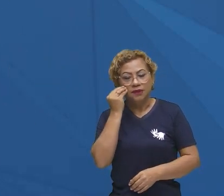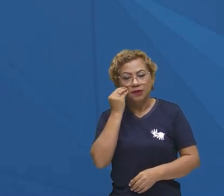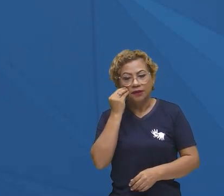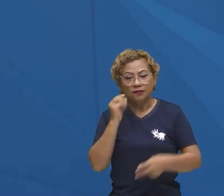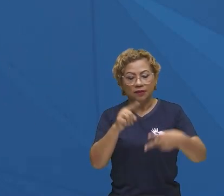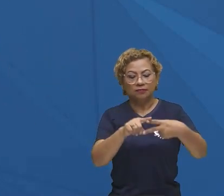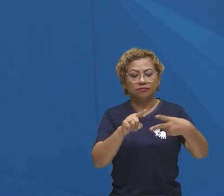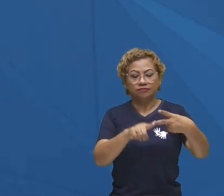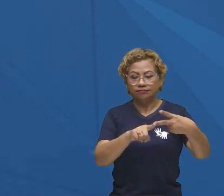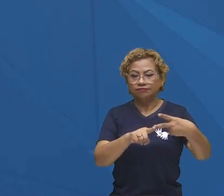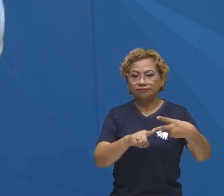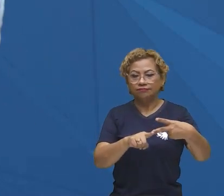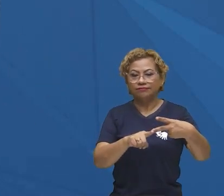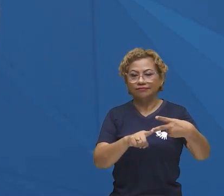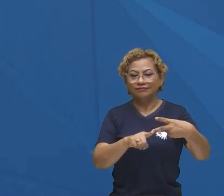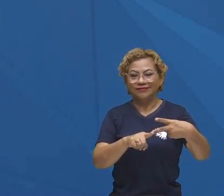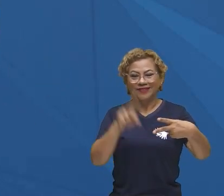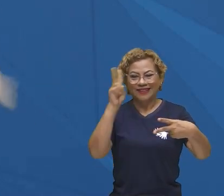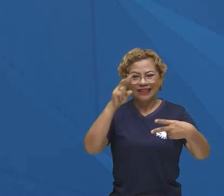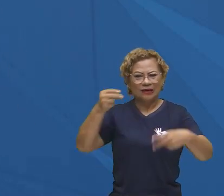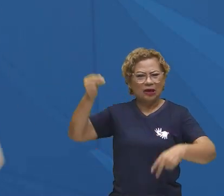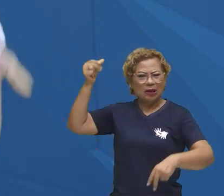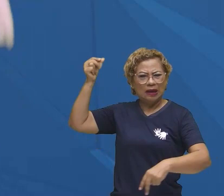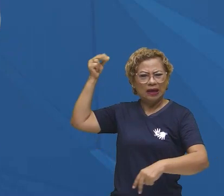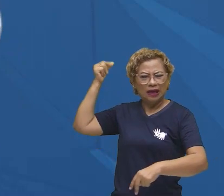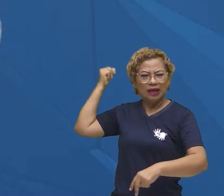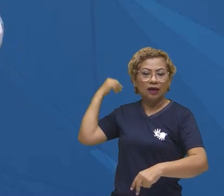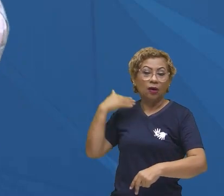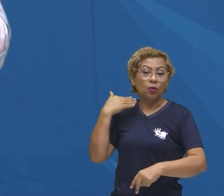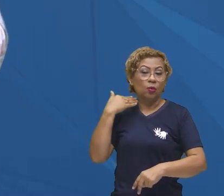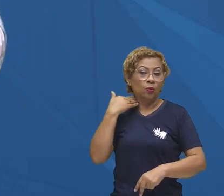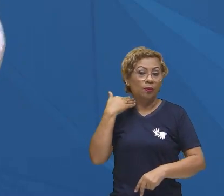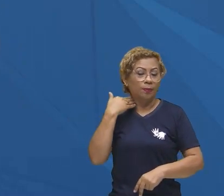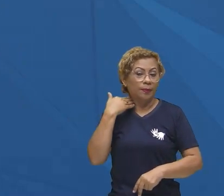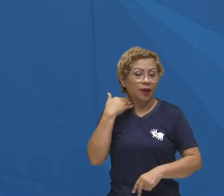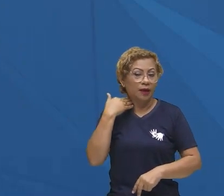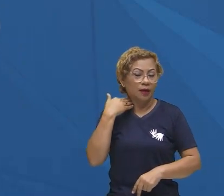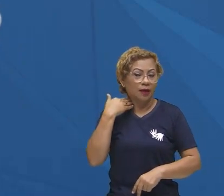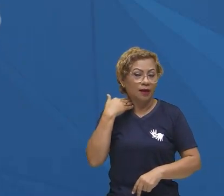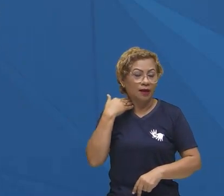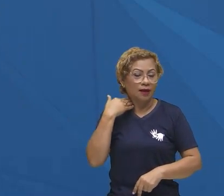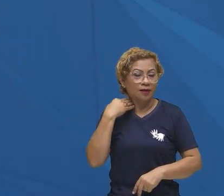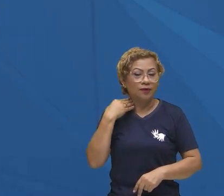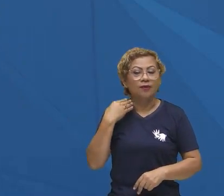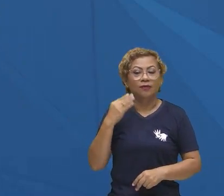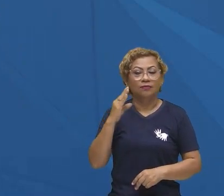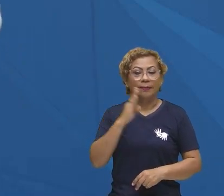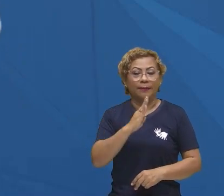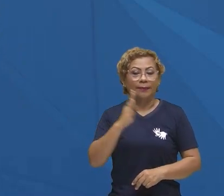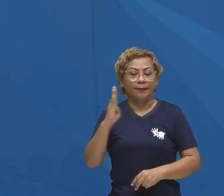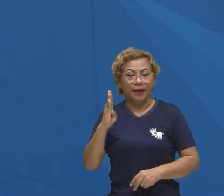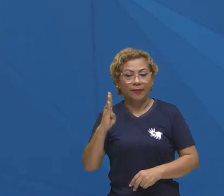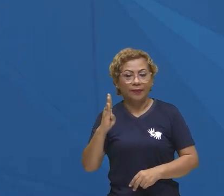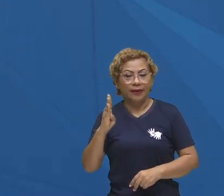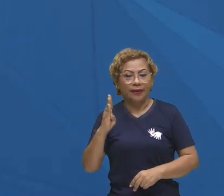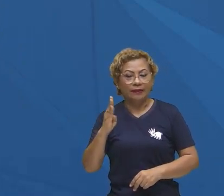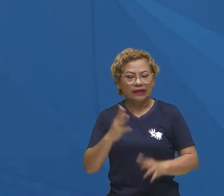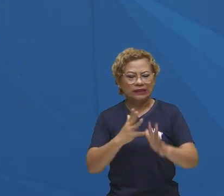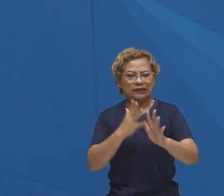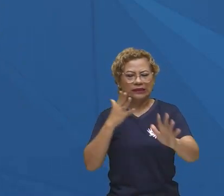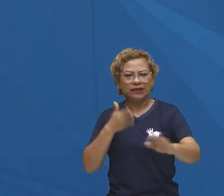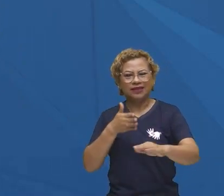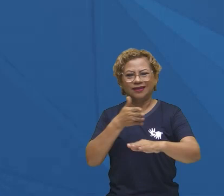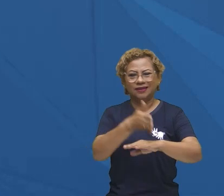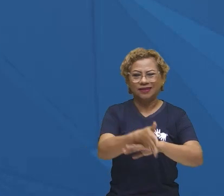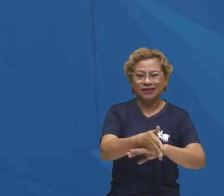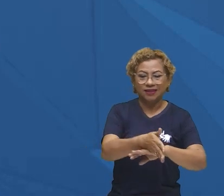pouco tempo atrás, não tão antigamente, e que hoje a gente usa muito o serviço da tecnologia para poder trazer